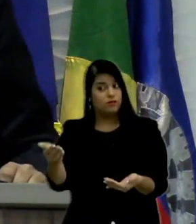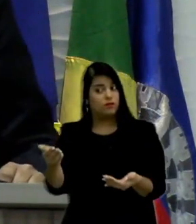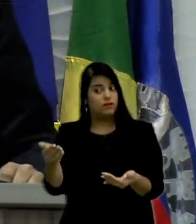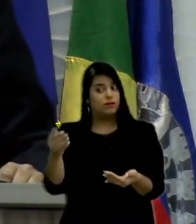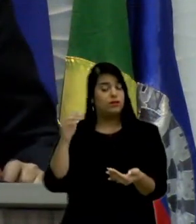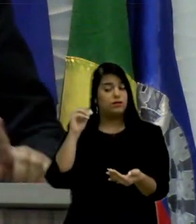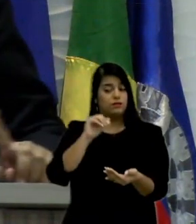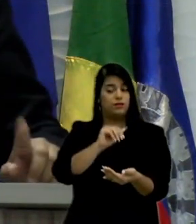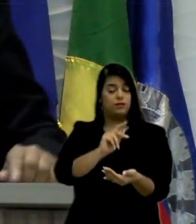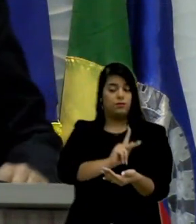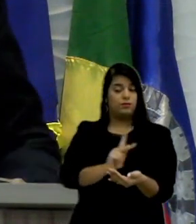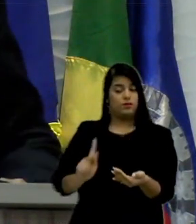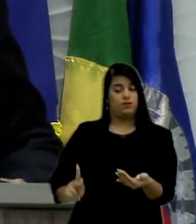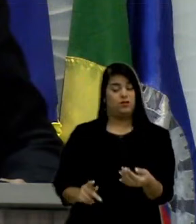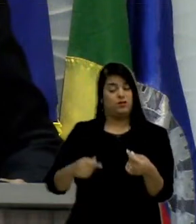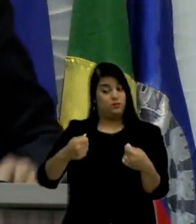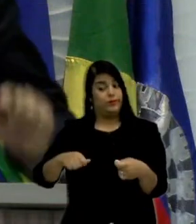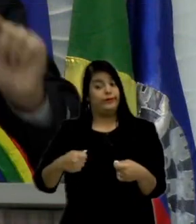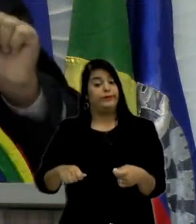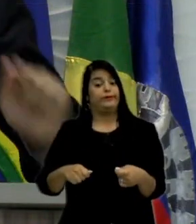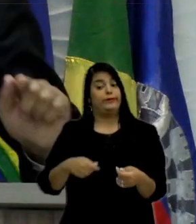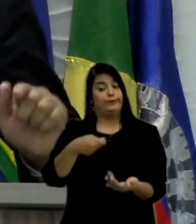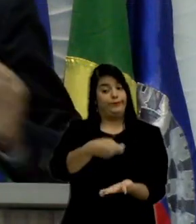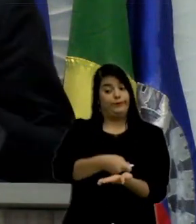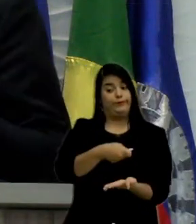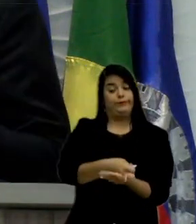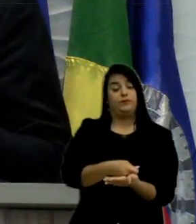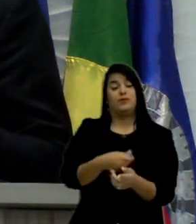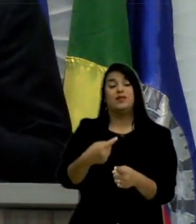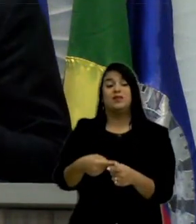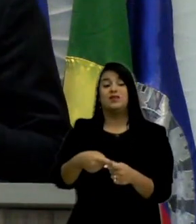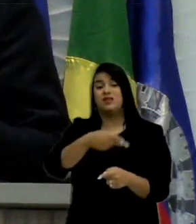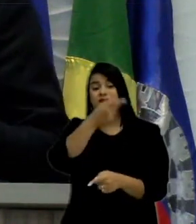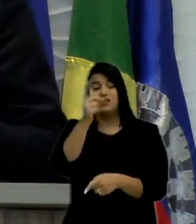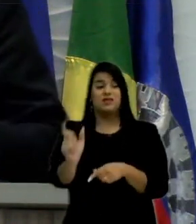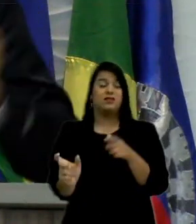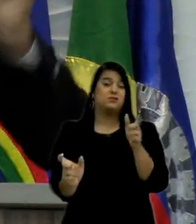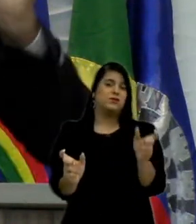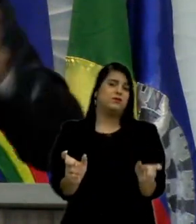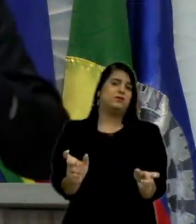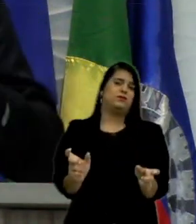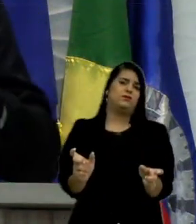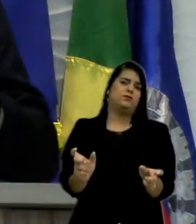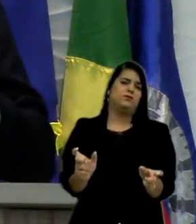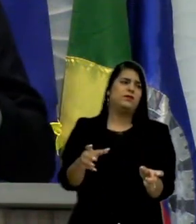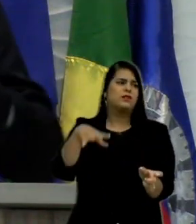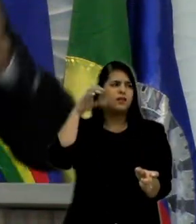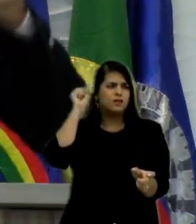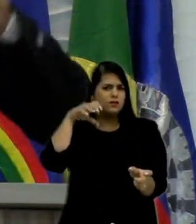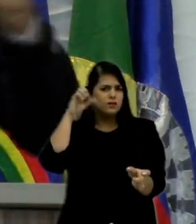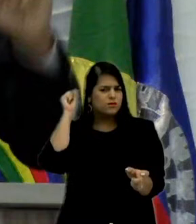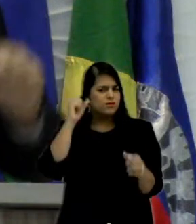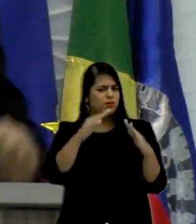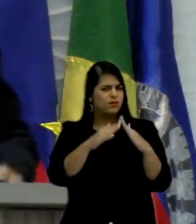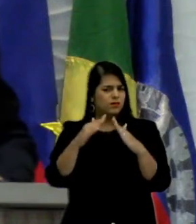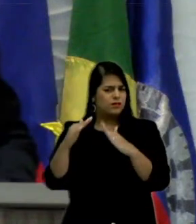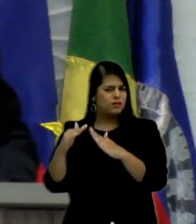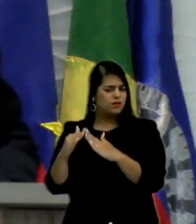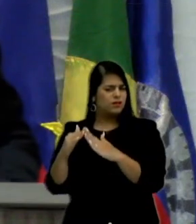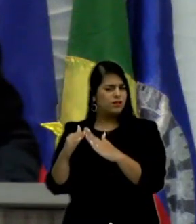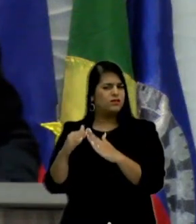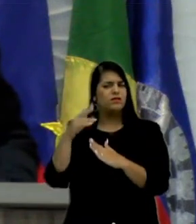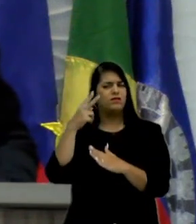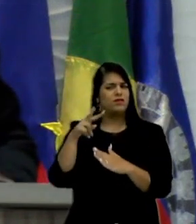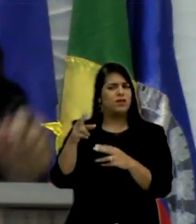presidente, para isso não acontecer. Porque o pessoal que escuta, não só escuta aqui